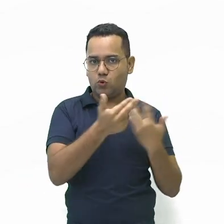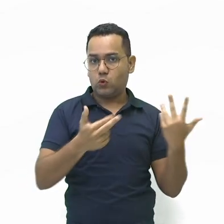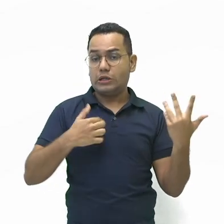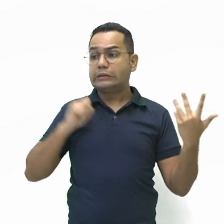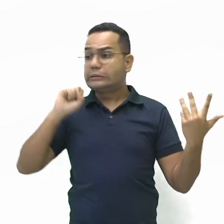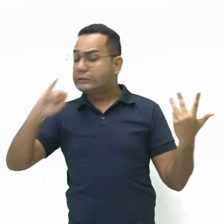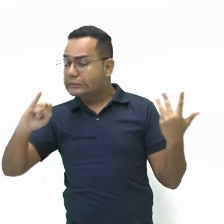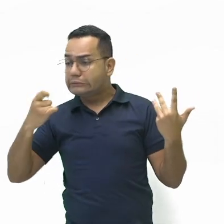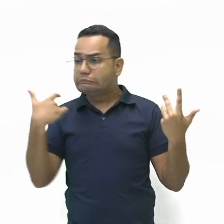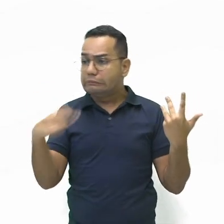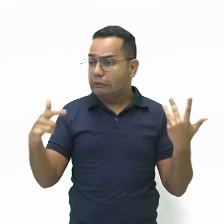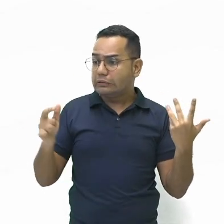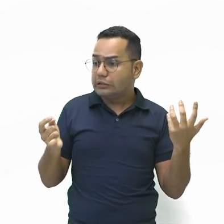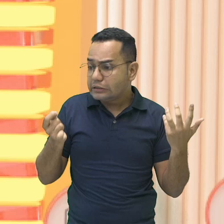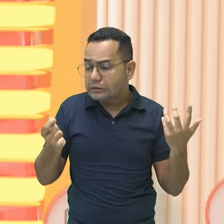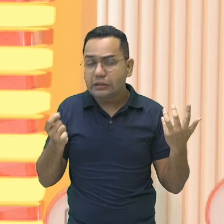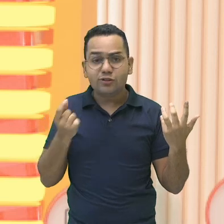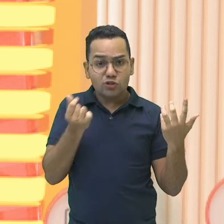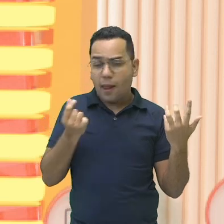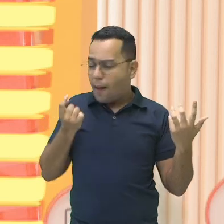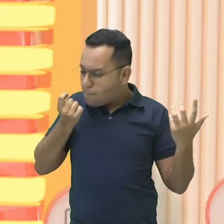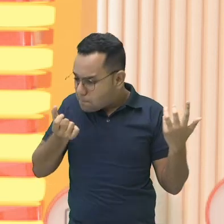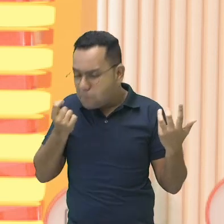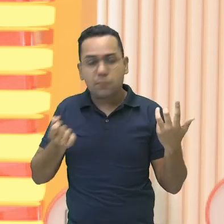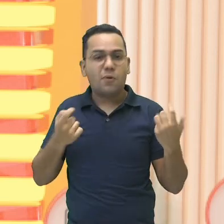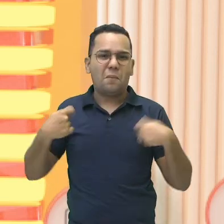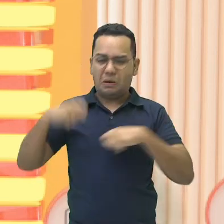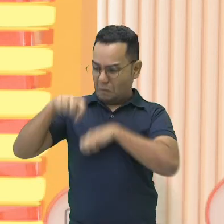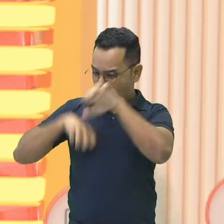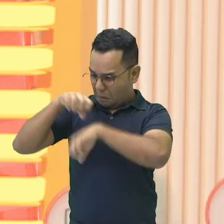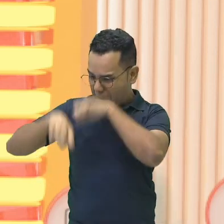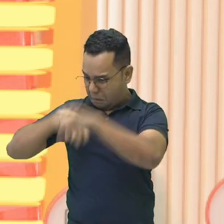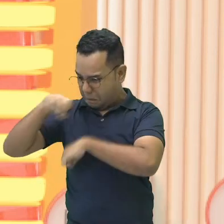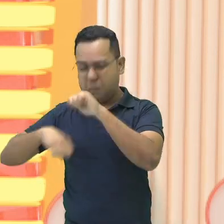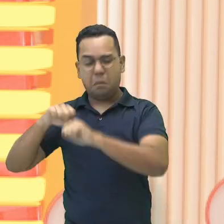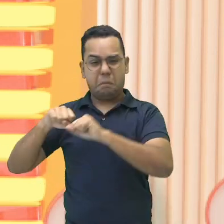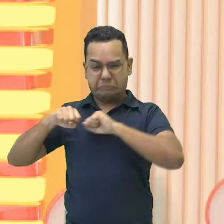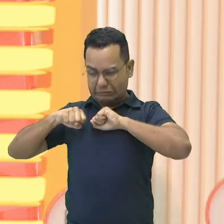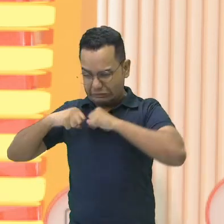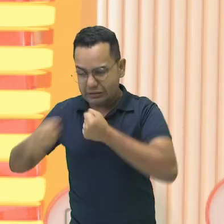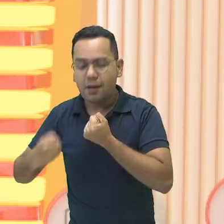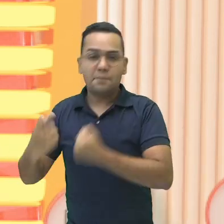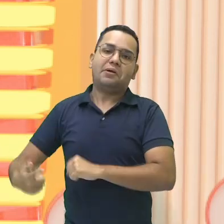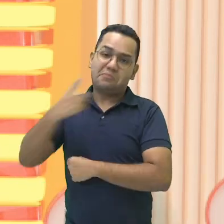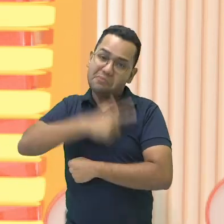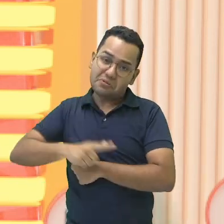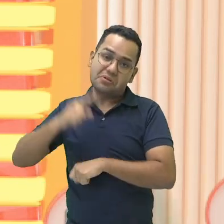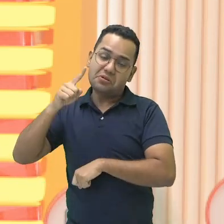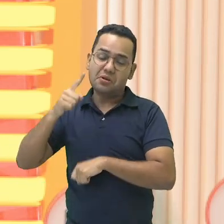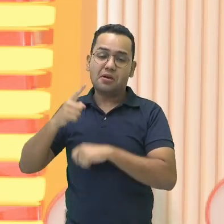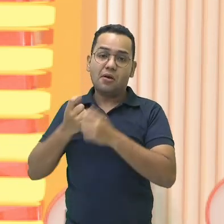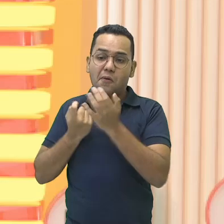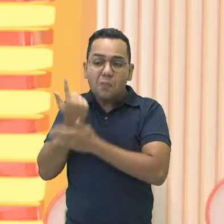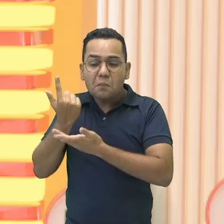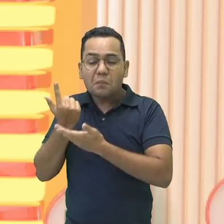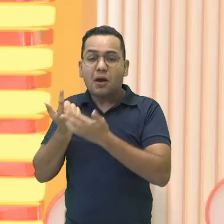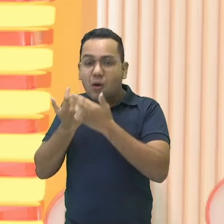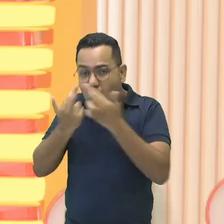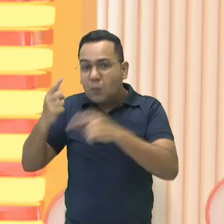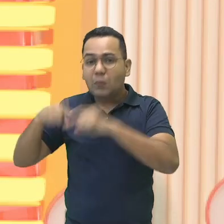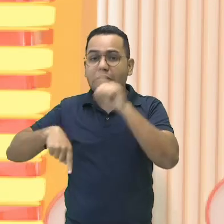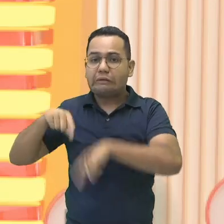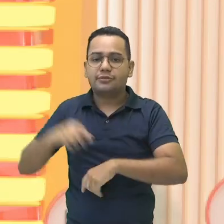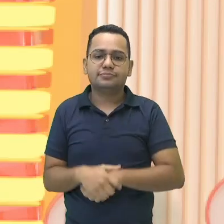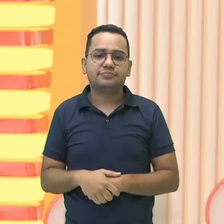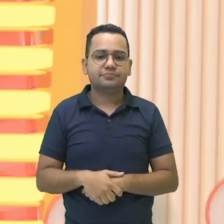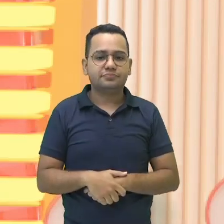tudo mais aí que a gente conhece, né? Pessoal, a gente tem também algumas possibilidades. Como é que resolve isso,